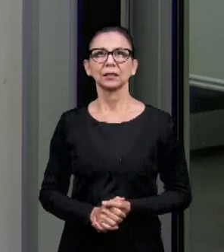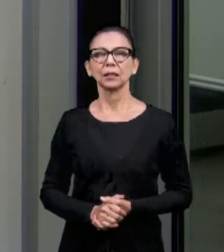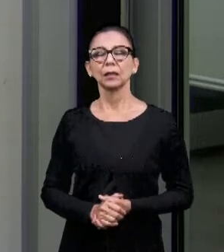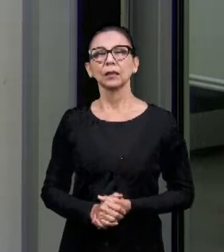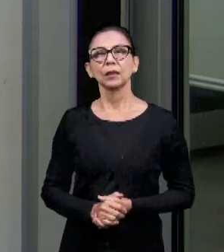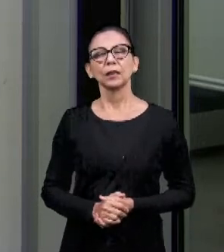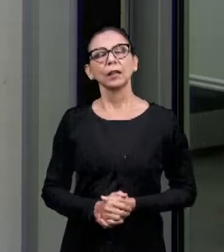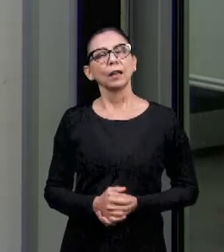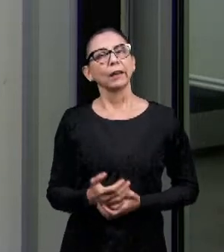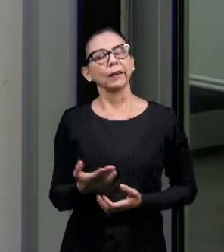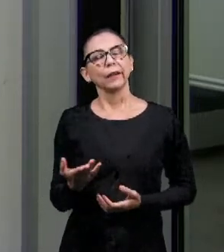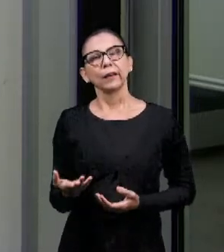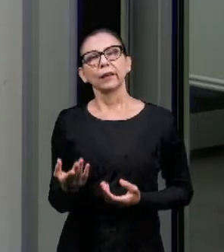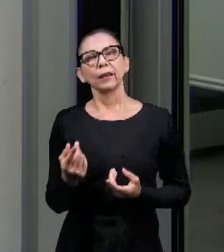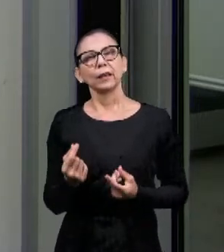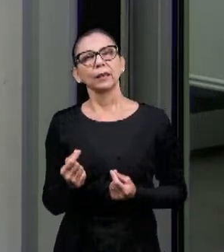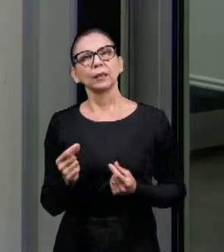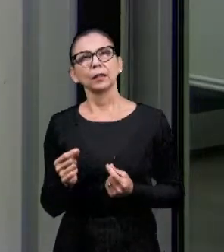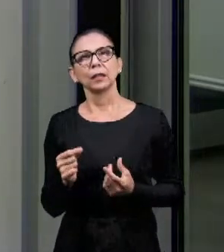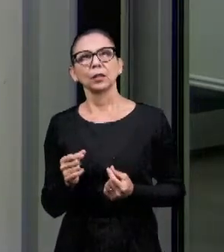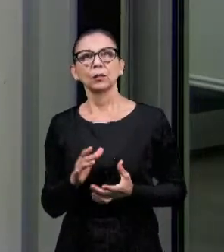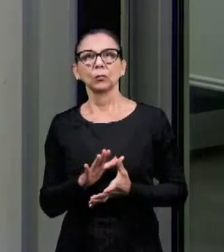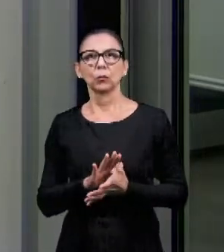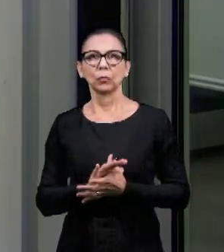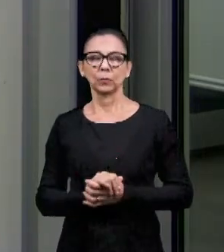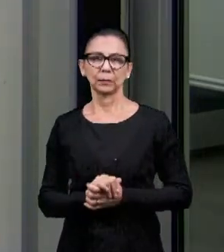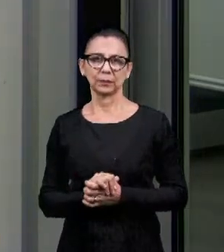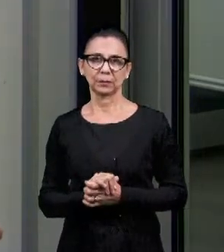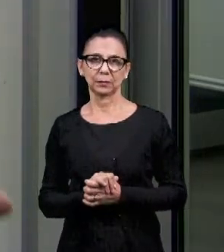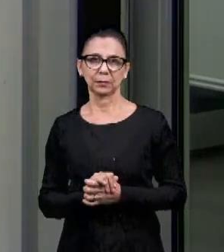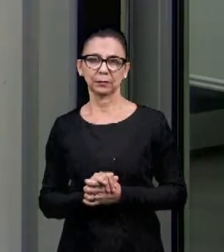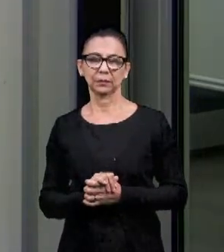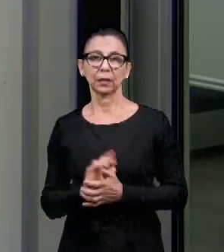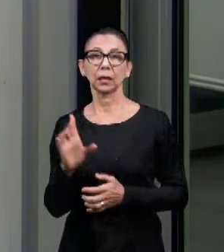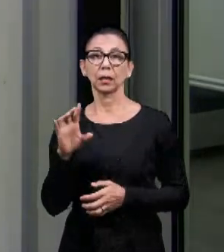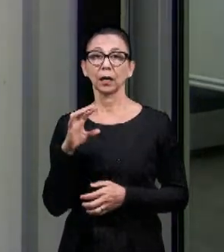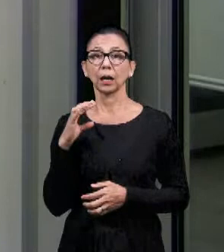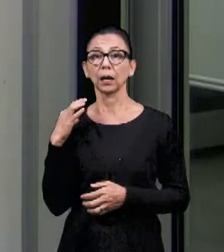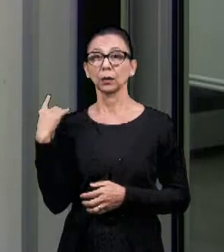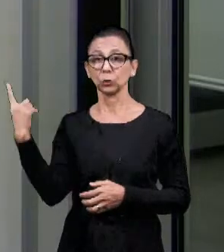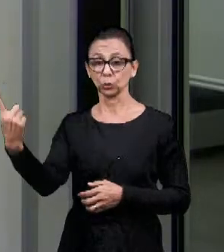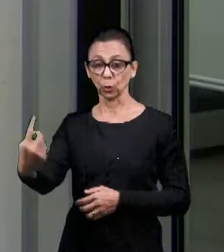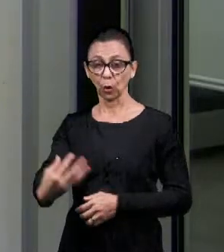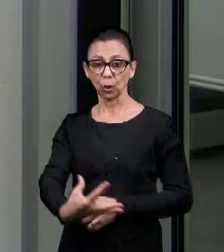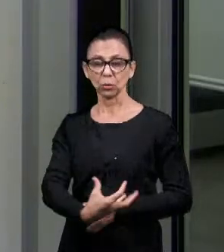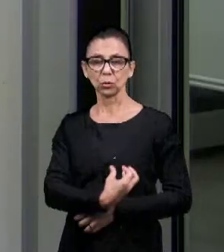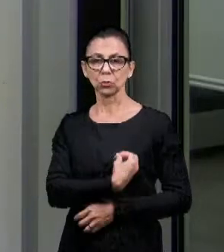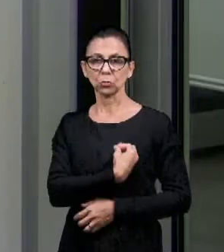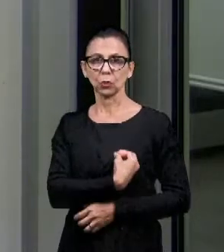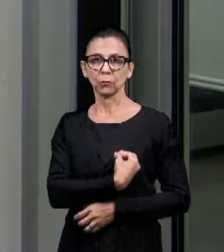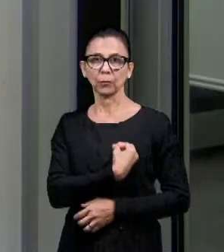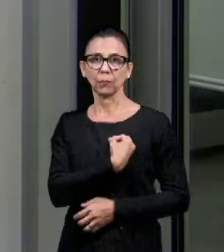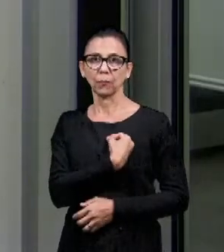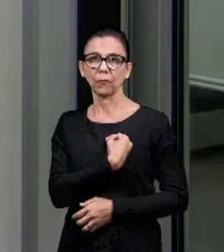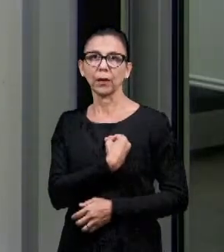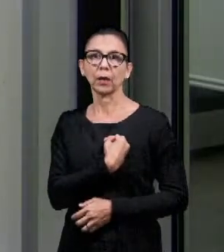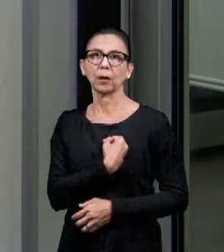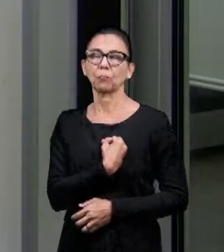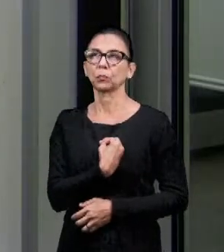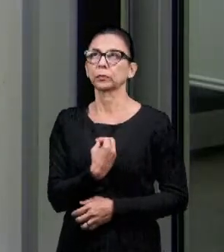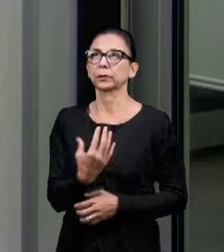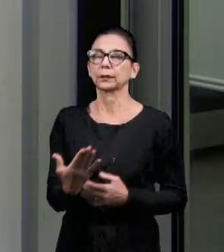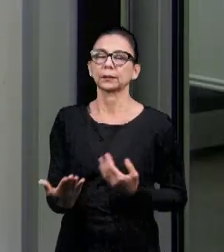que não vivemos debaixo de uma redoma, não é? Nada que